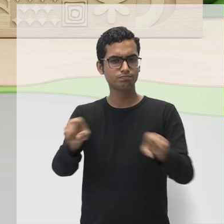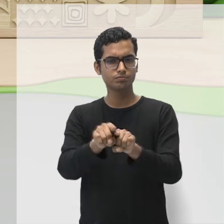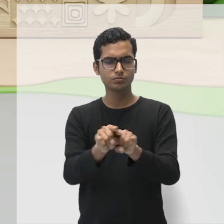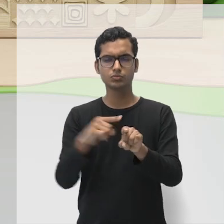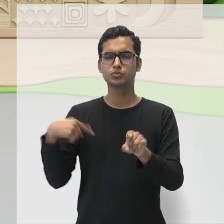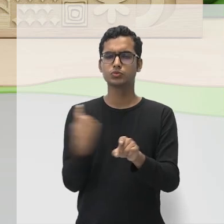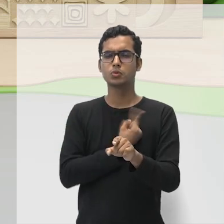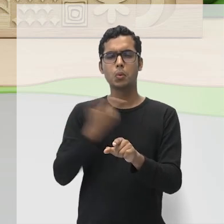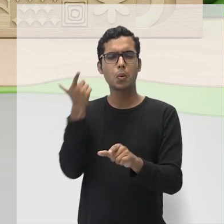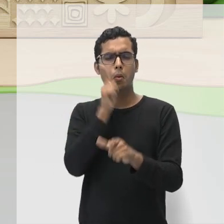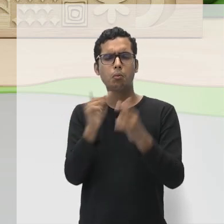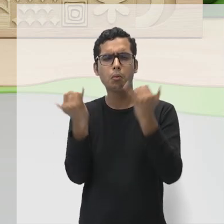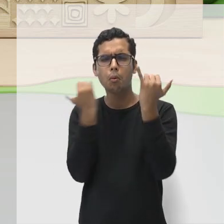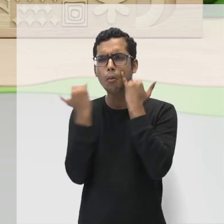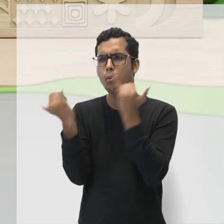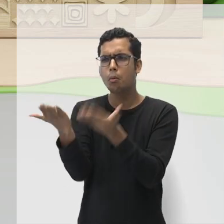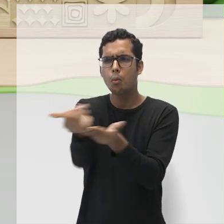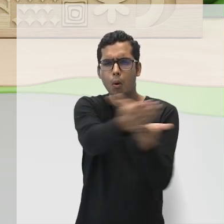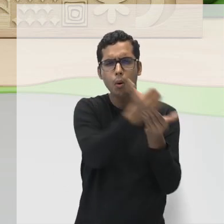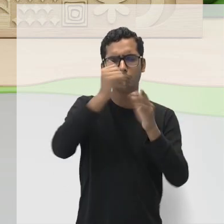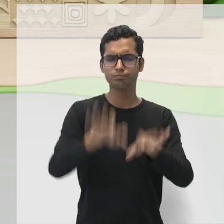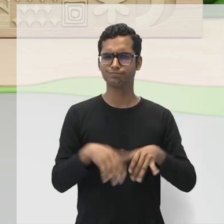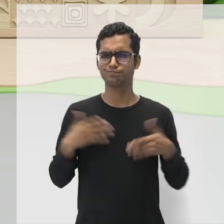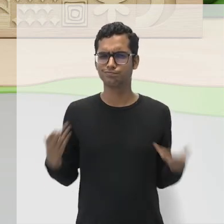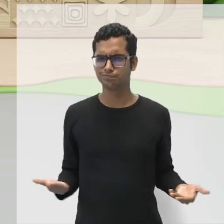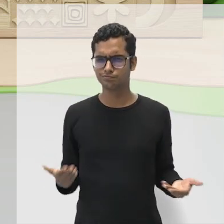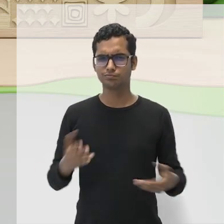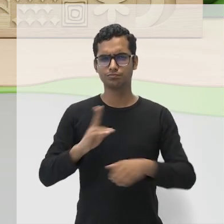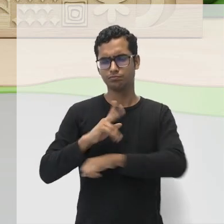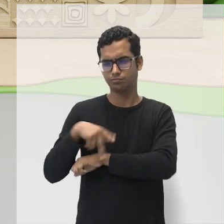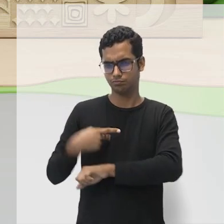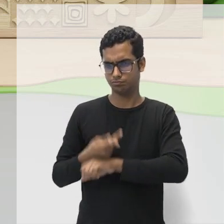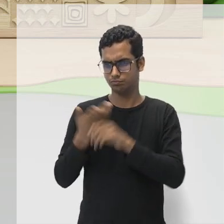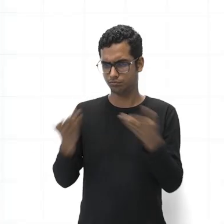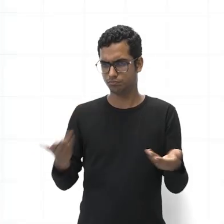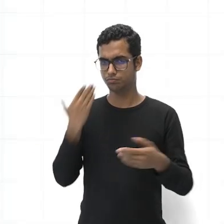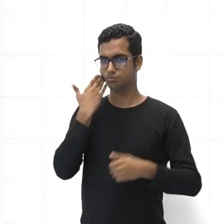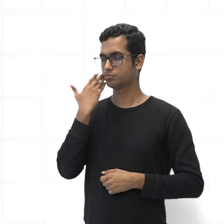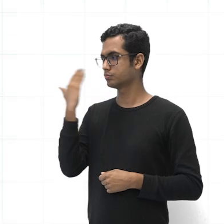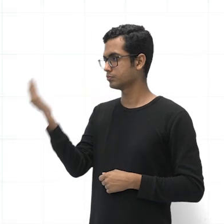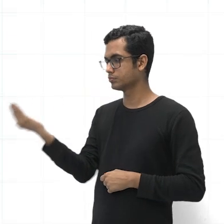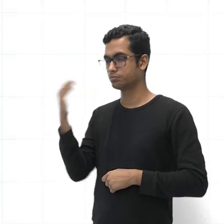gente coleta de informação depois de tudo isso, professora? Vamos lá.